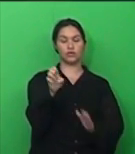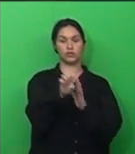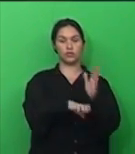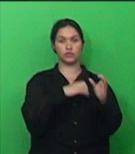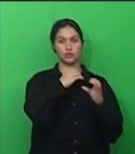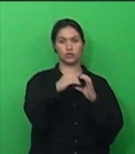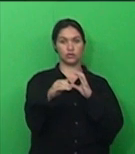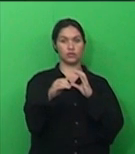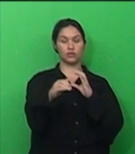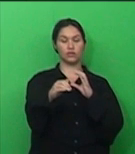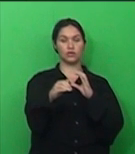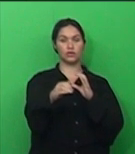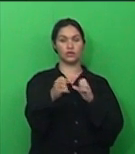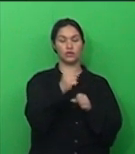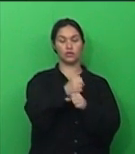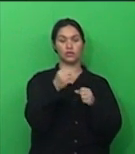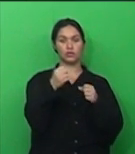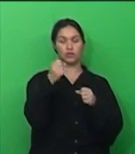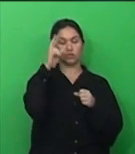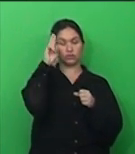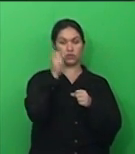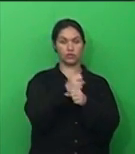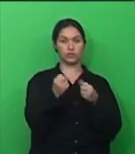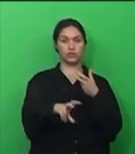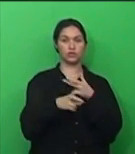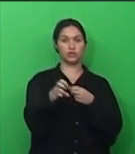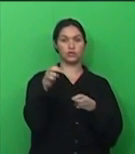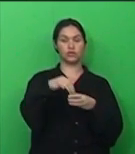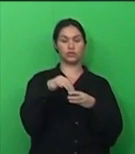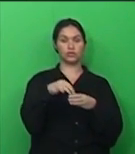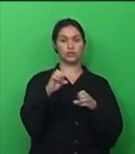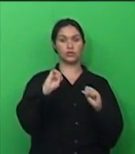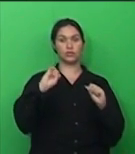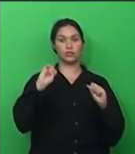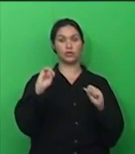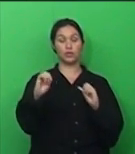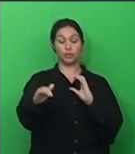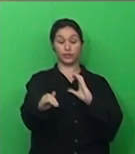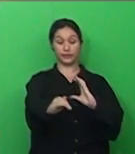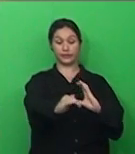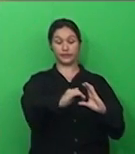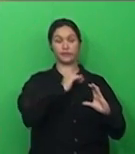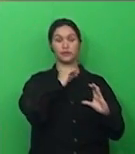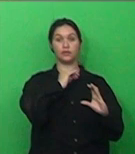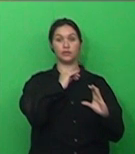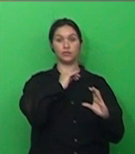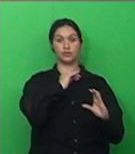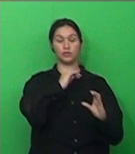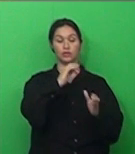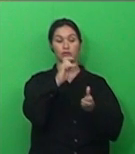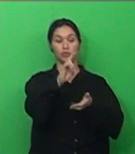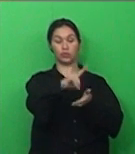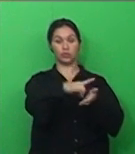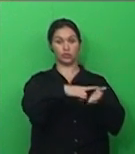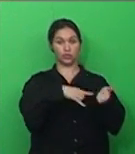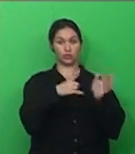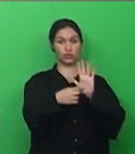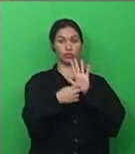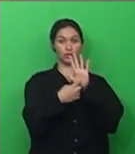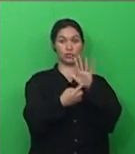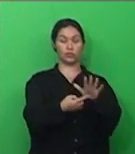expediente ao chefe do Poder Executivo Municipal para quem encaminha esta casa legística a planilha de demonstração dos custos